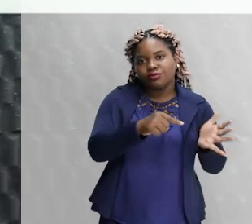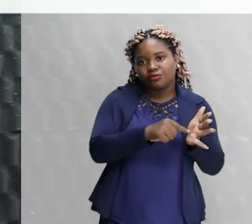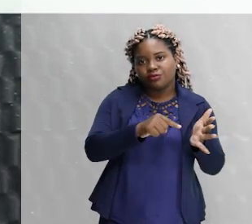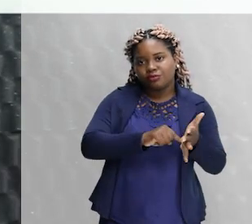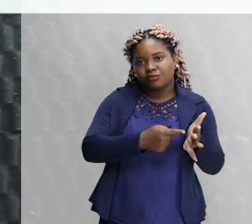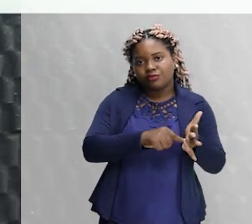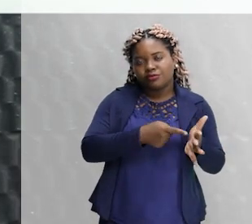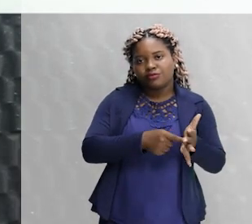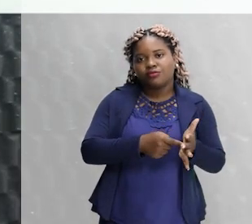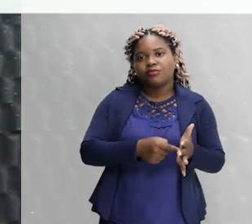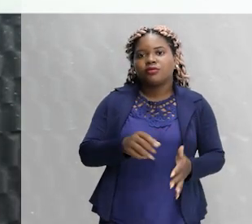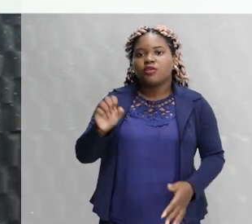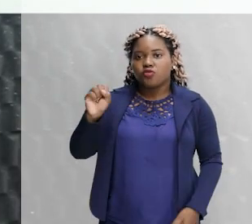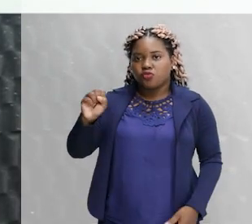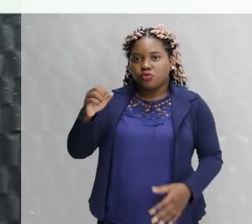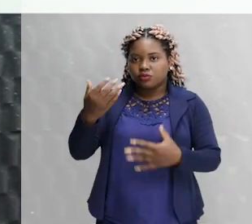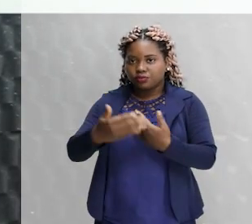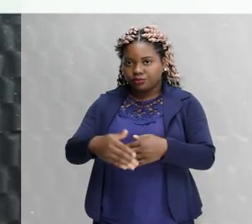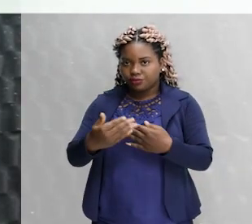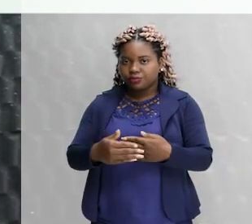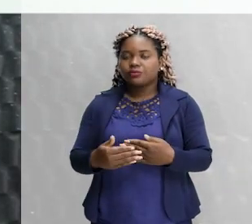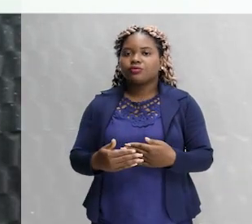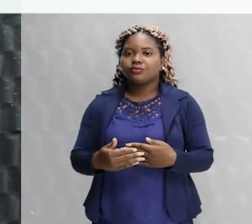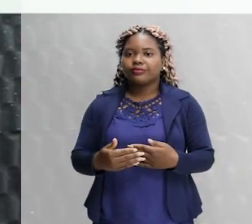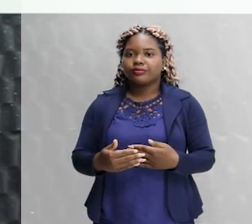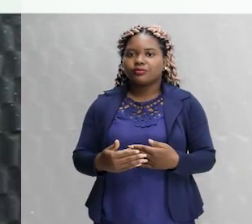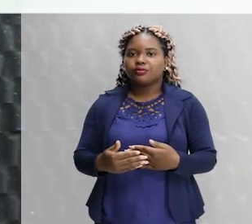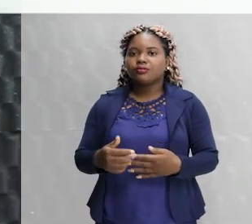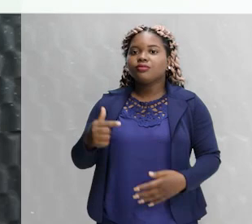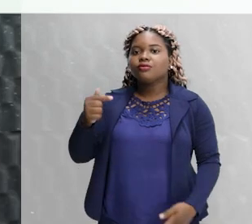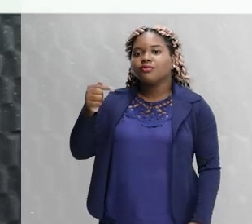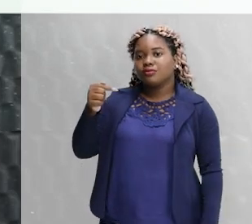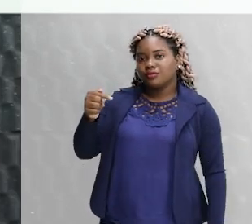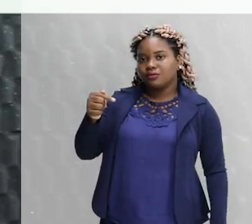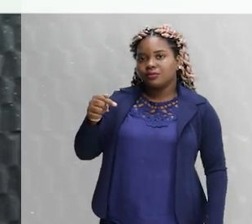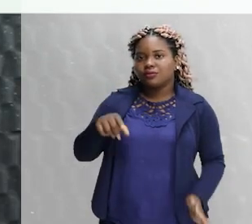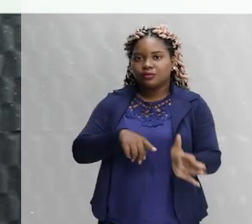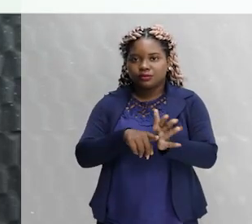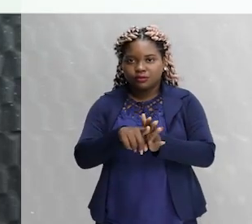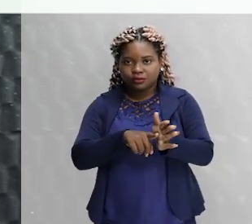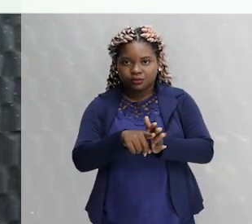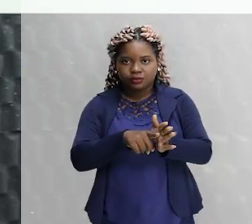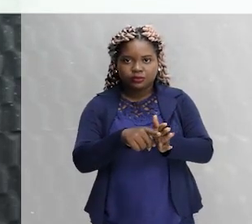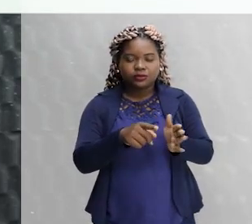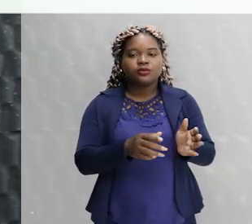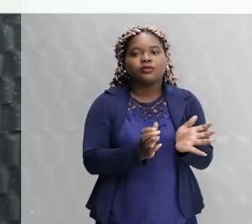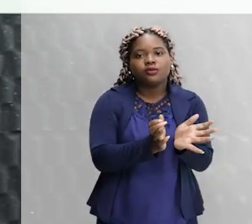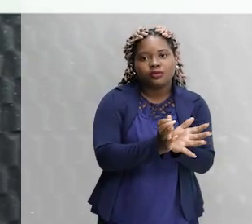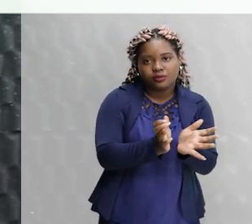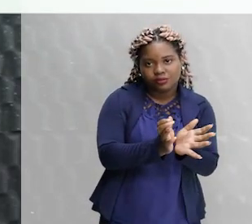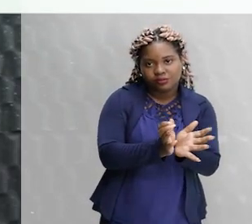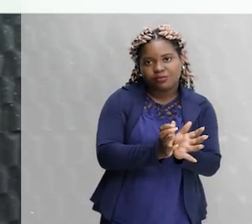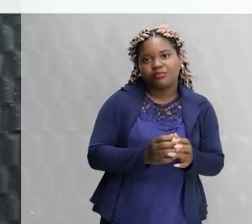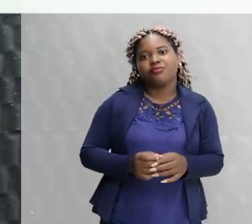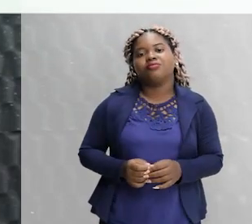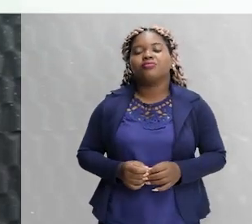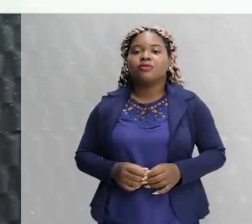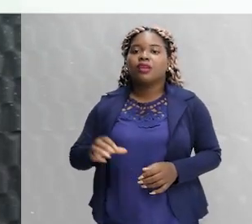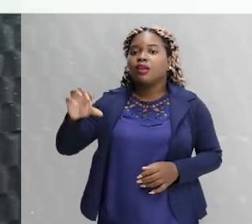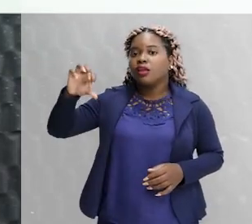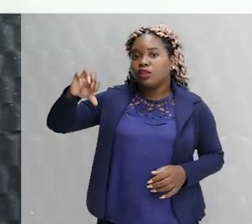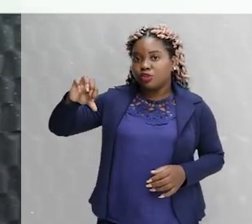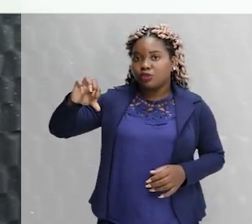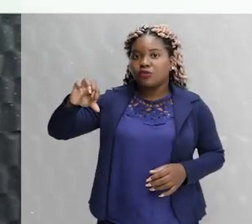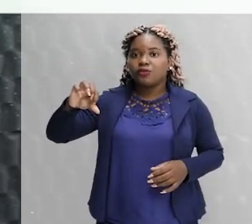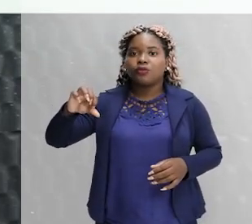avaliações. Ele tirou 8 na prova, ele tirou 7 aqui na pesquisa, ele tirou 9